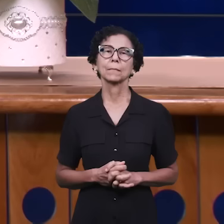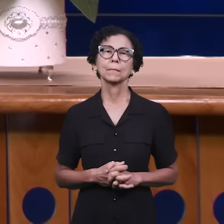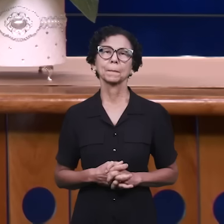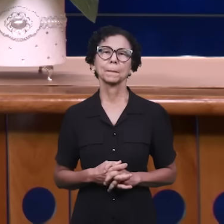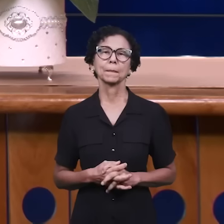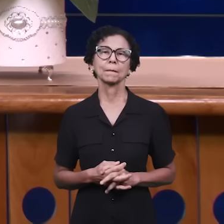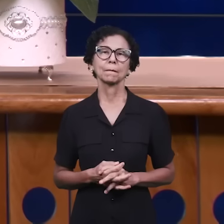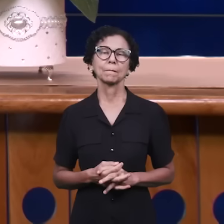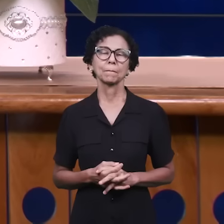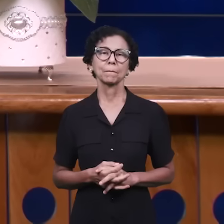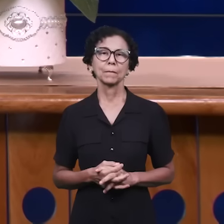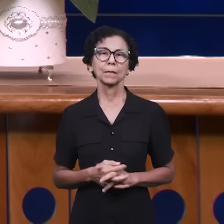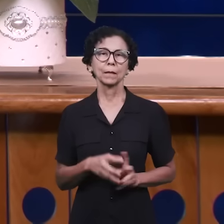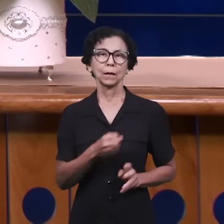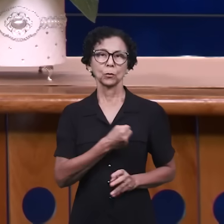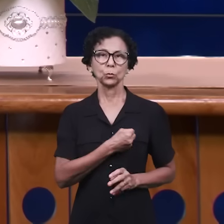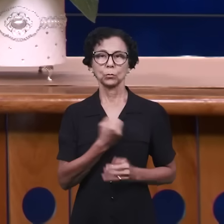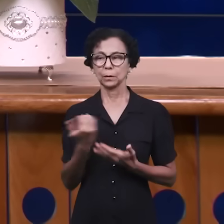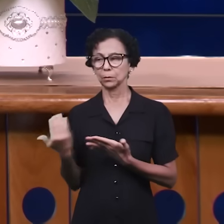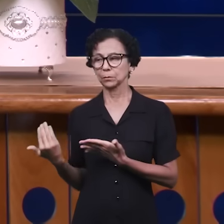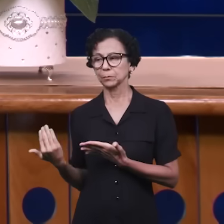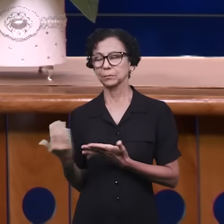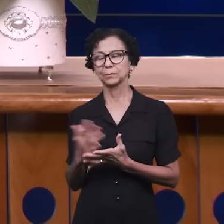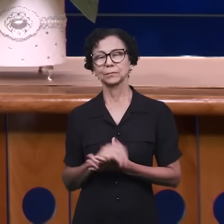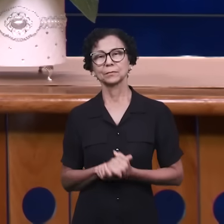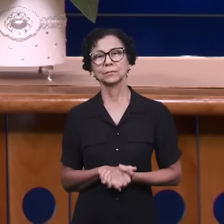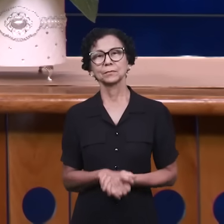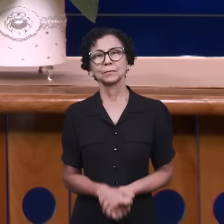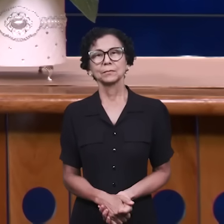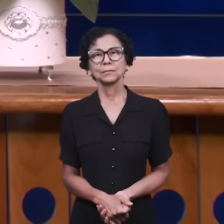Queremos lembrar do número 0800, está na tela,